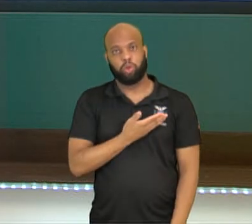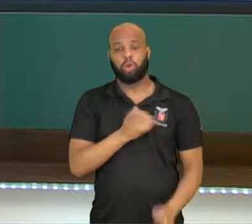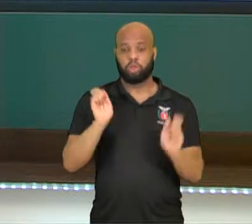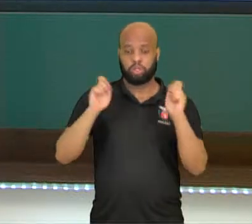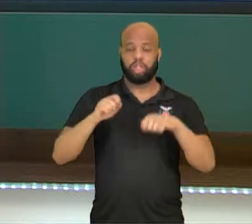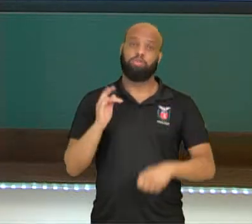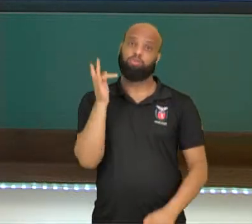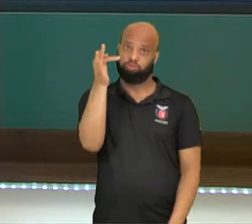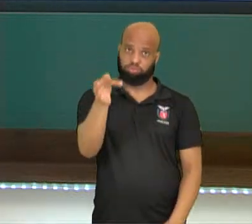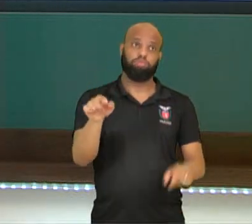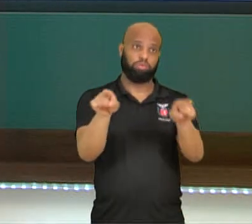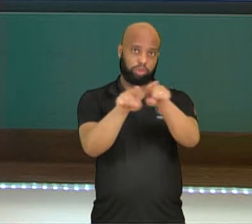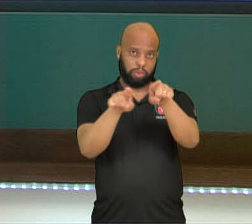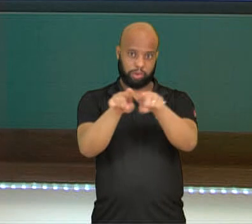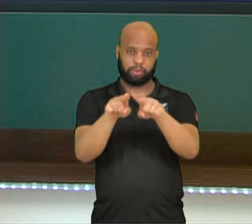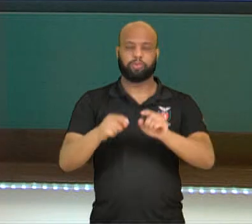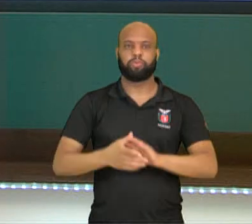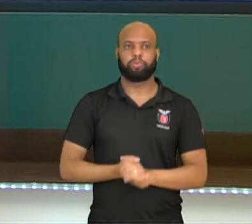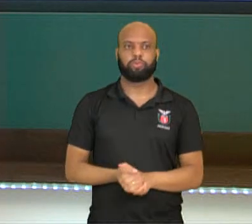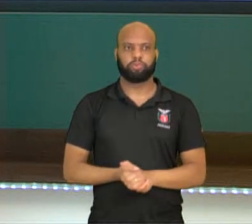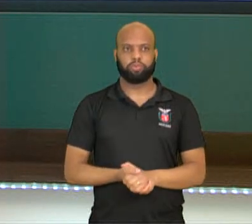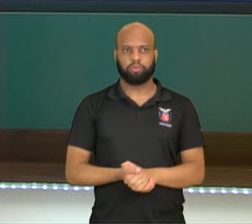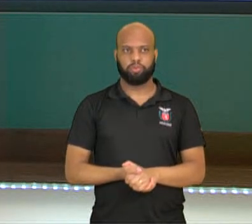futuro próximo.